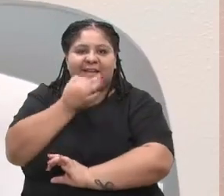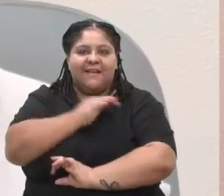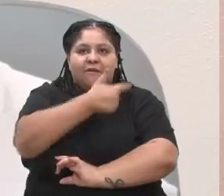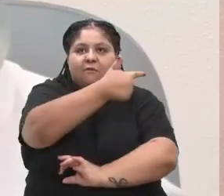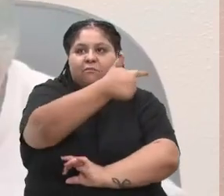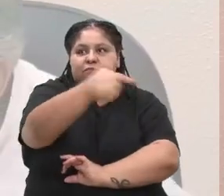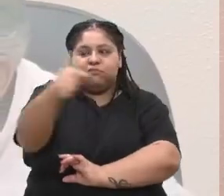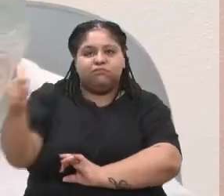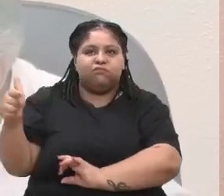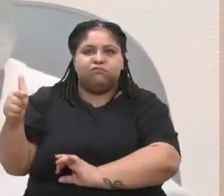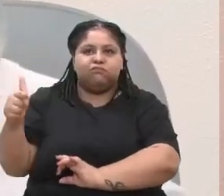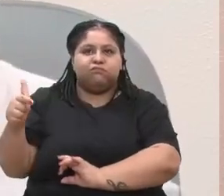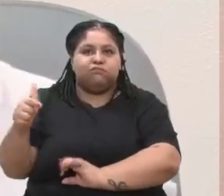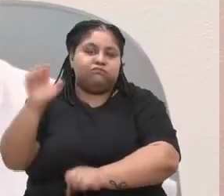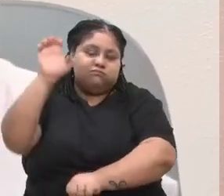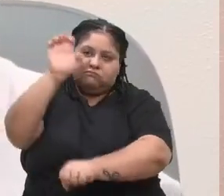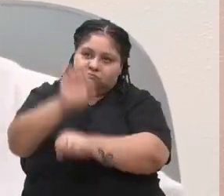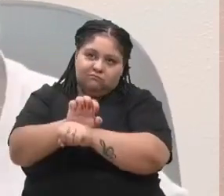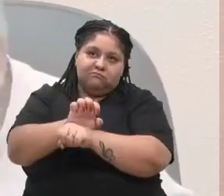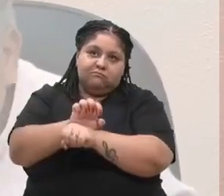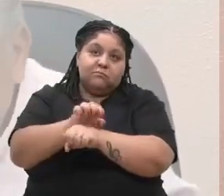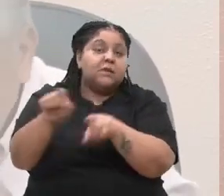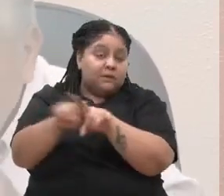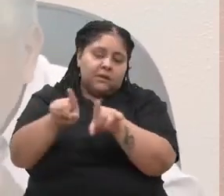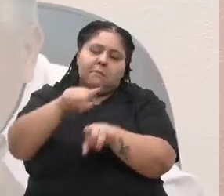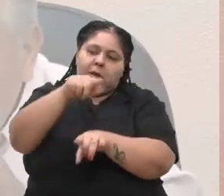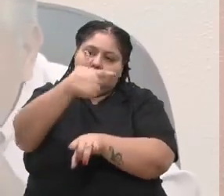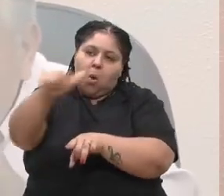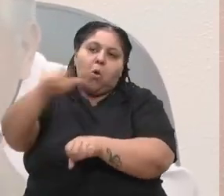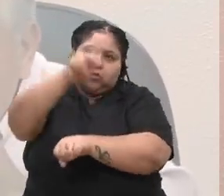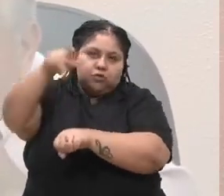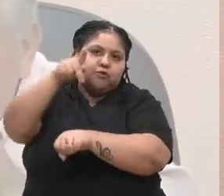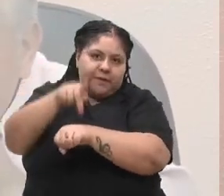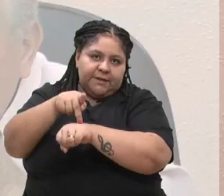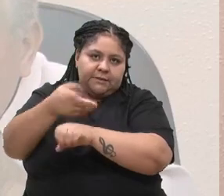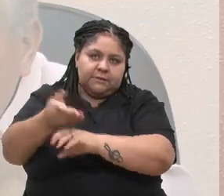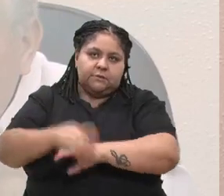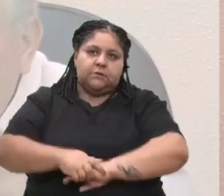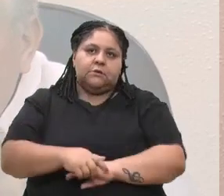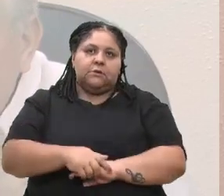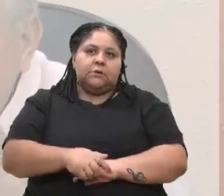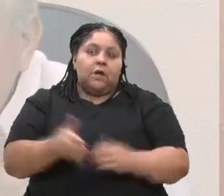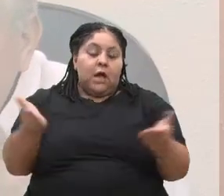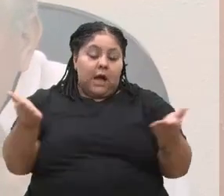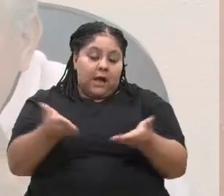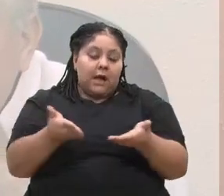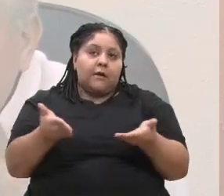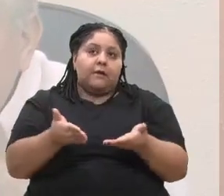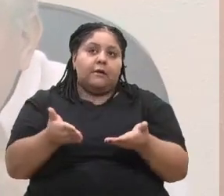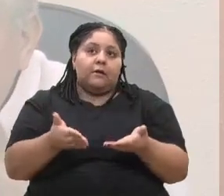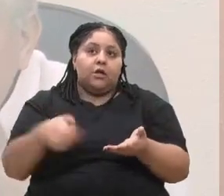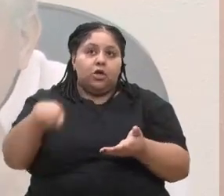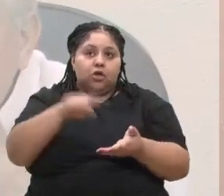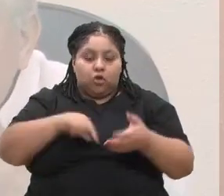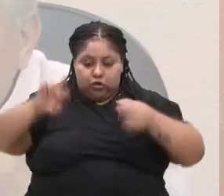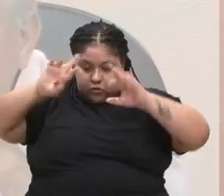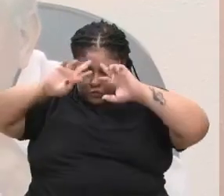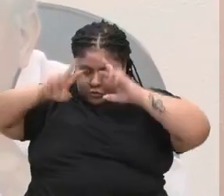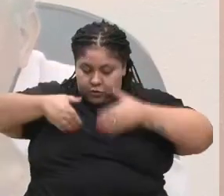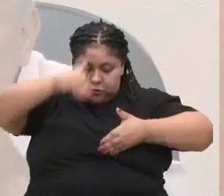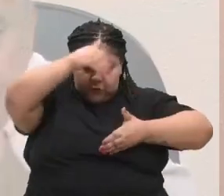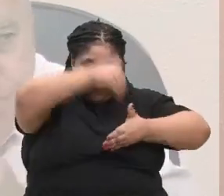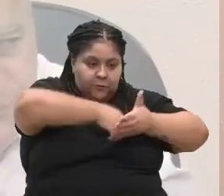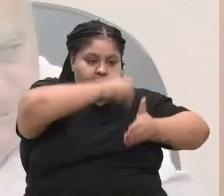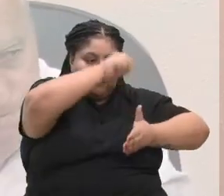outros estados e, por que não, para outros países também. Então, deixar aqui esse nosso reconhecimento, votando a favor